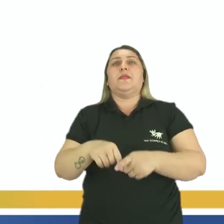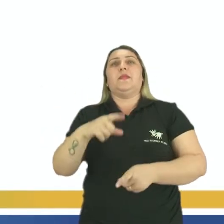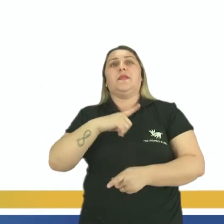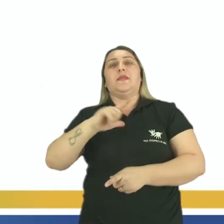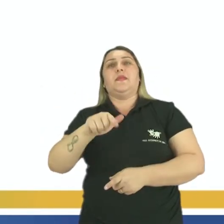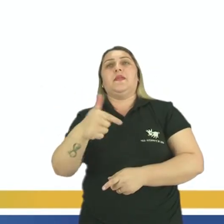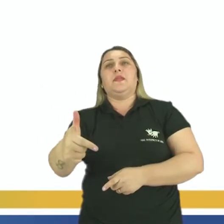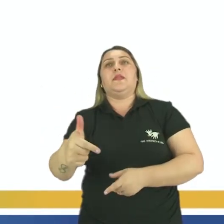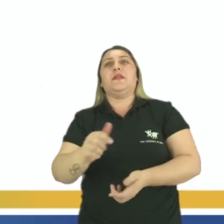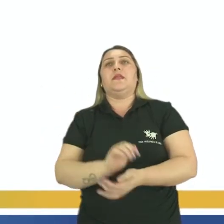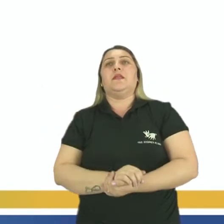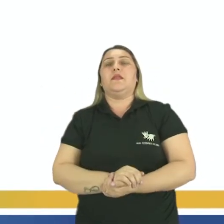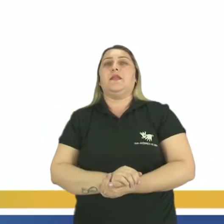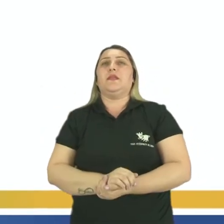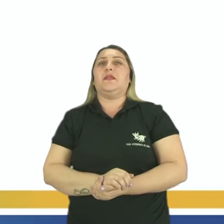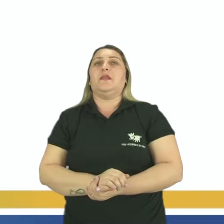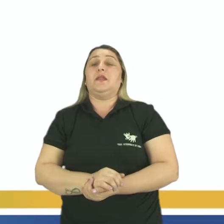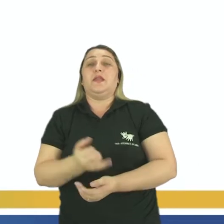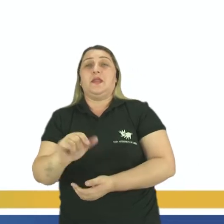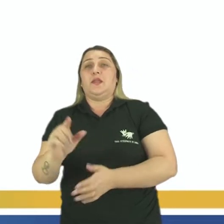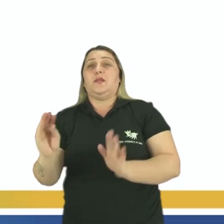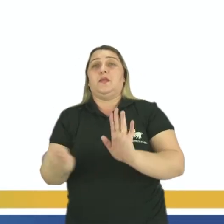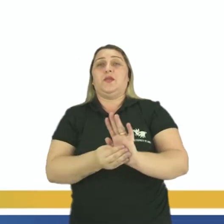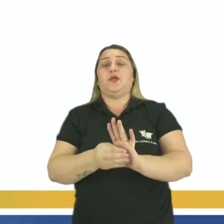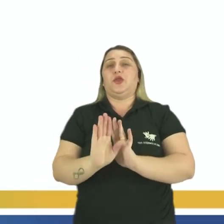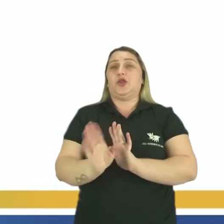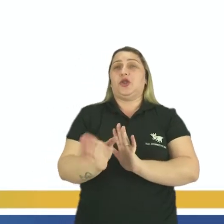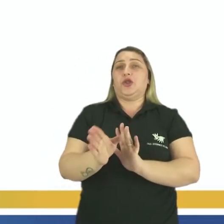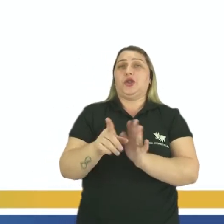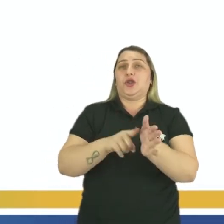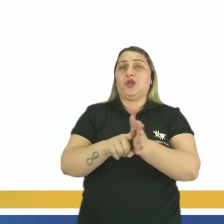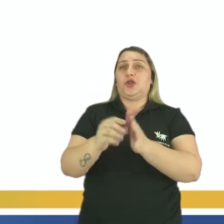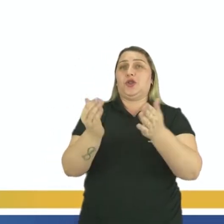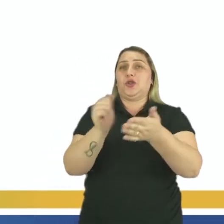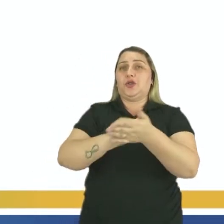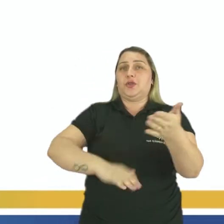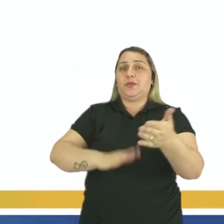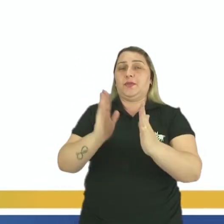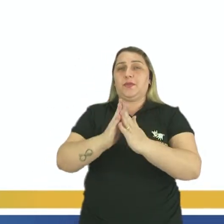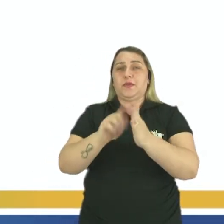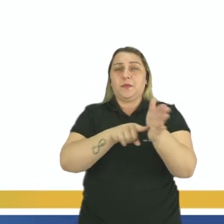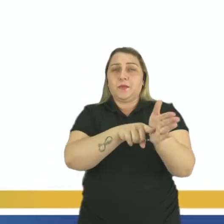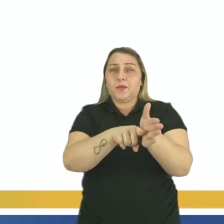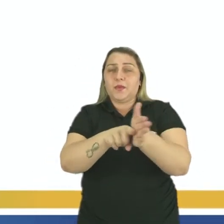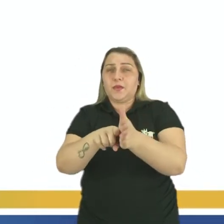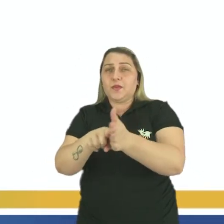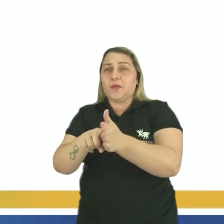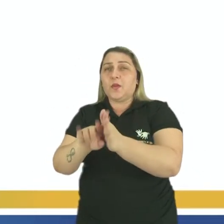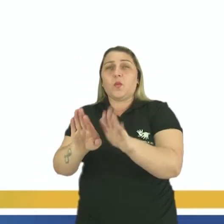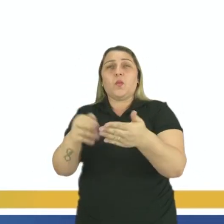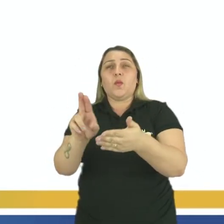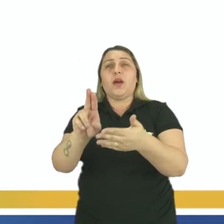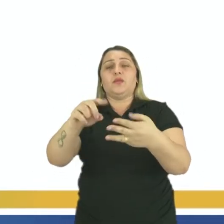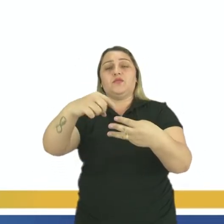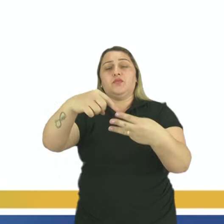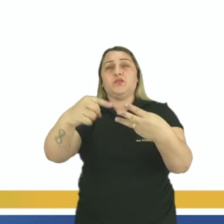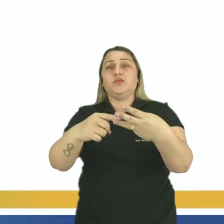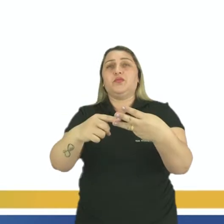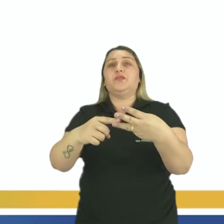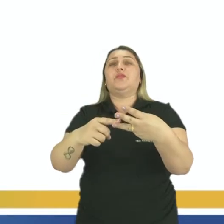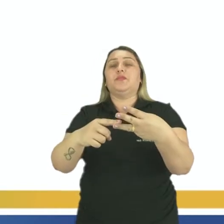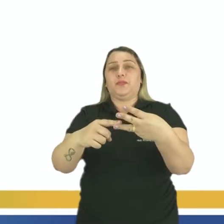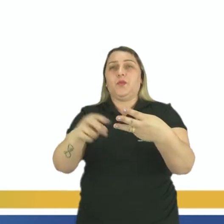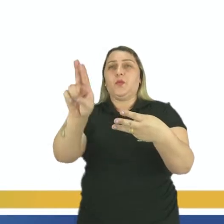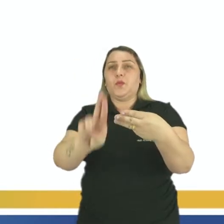se tá aqui. Se não tiver aqui, já fica como lição para casa, para vocês pesquisarem quais são os 3 tipos de